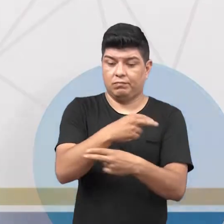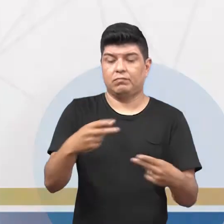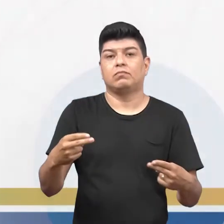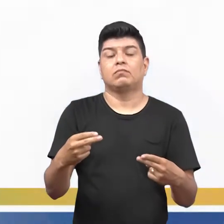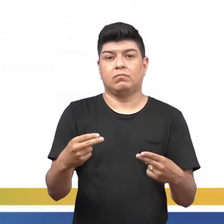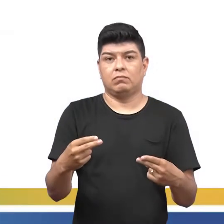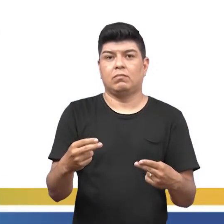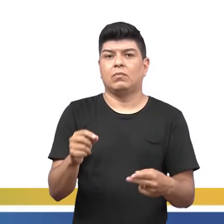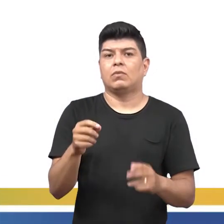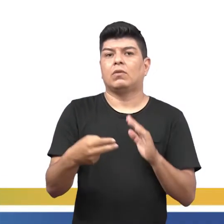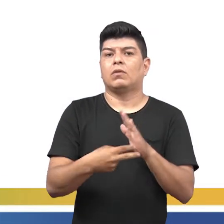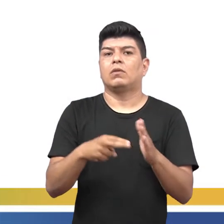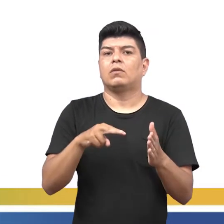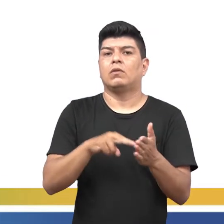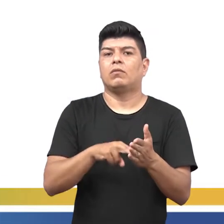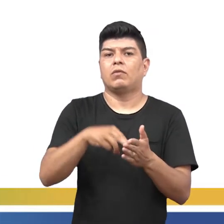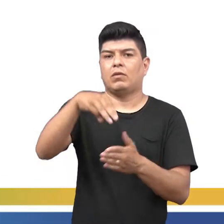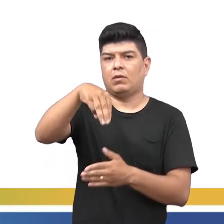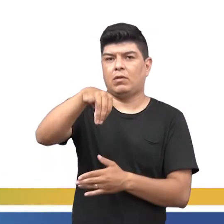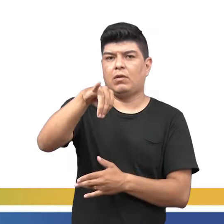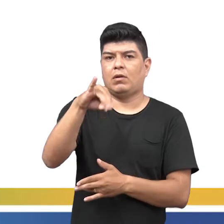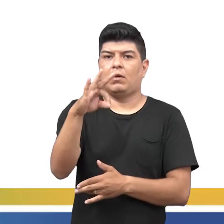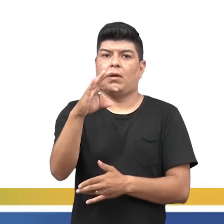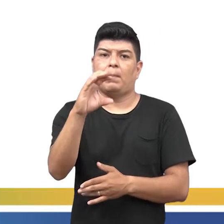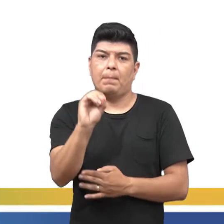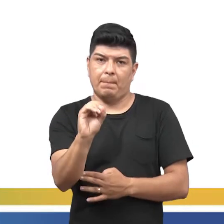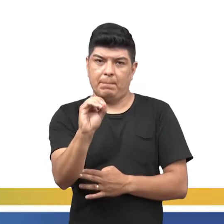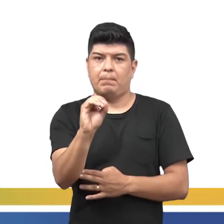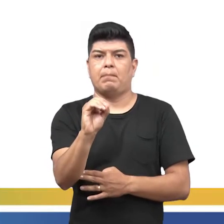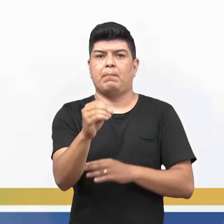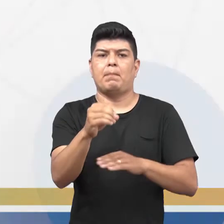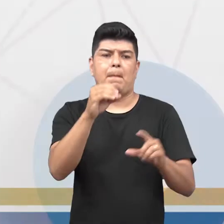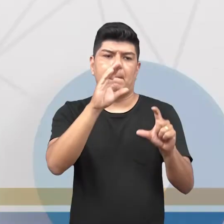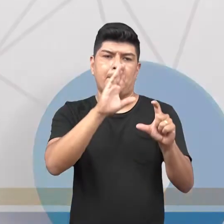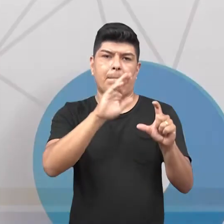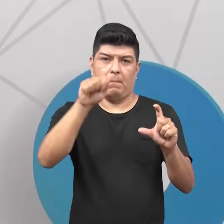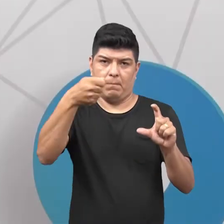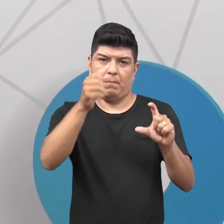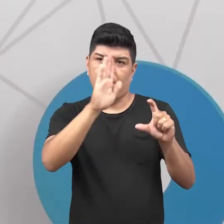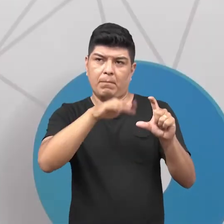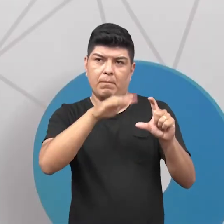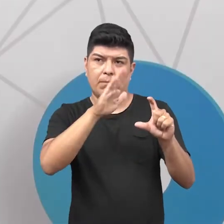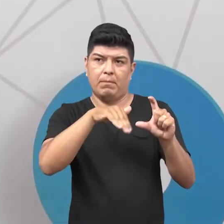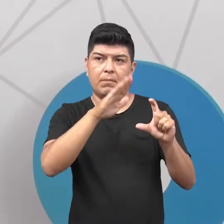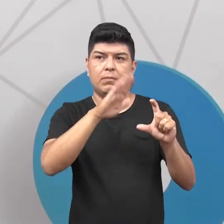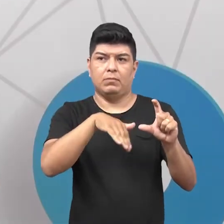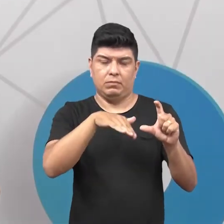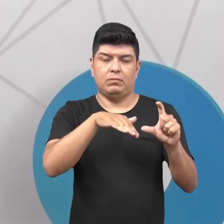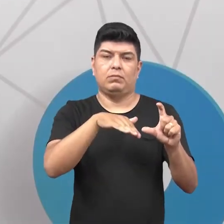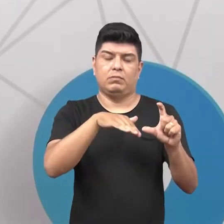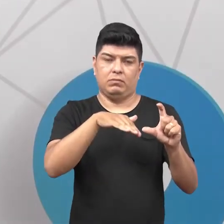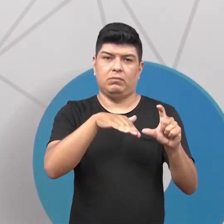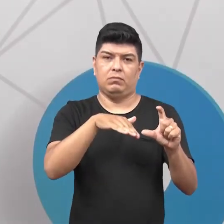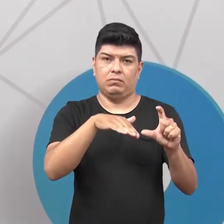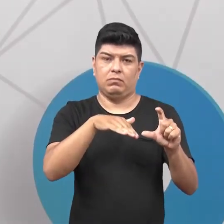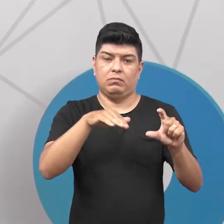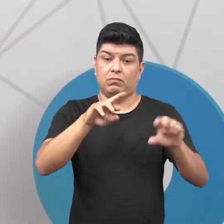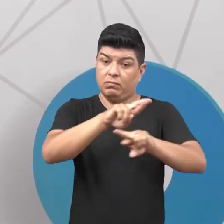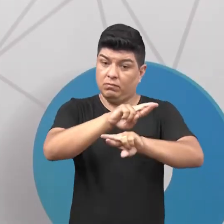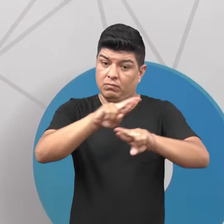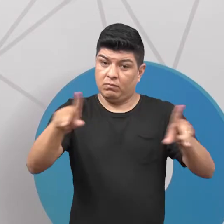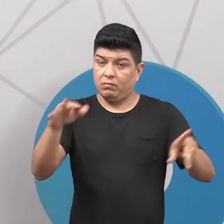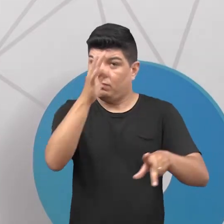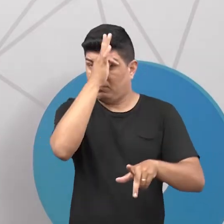Então, o que é o mito, na verdade? Essa coisa que a gente muitas vezes coloca ele contraposto à